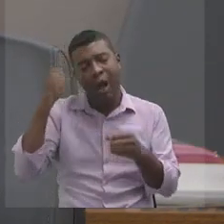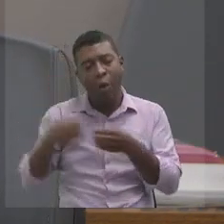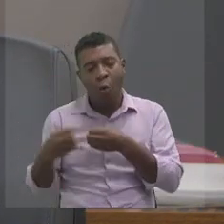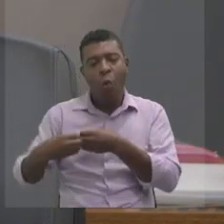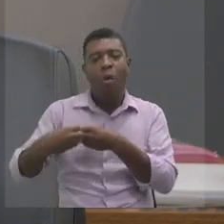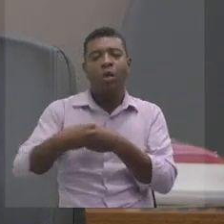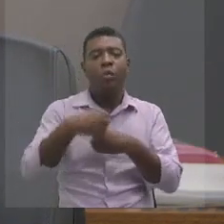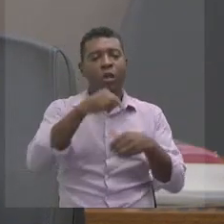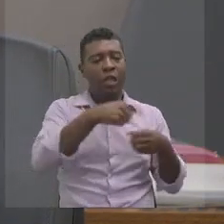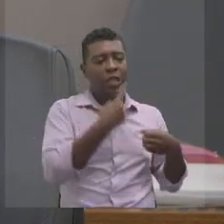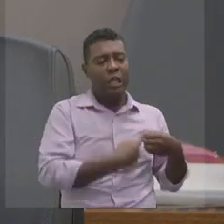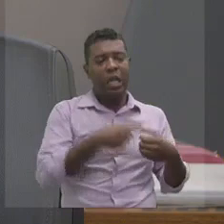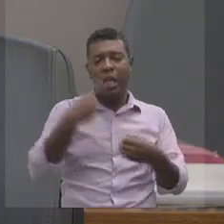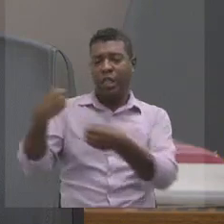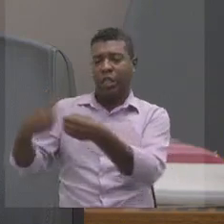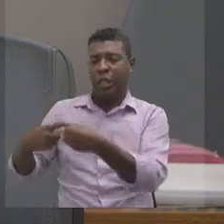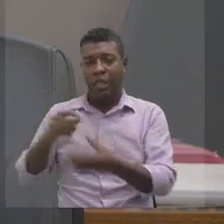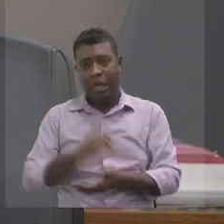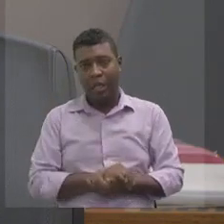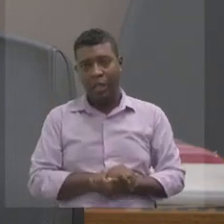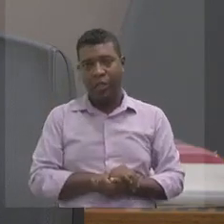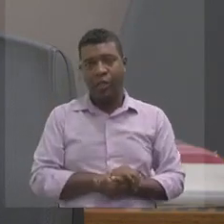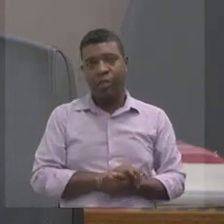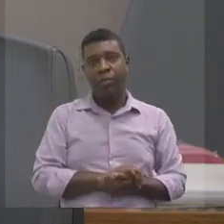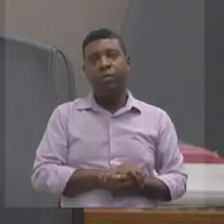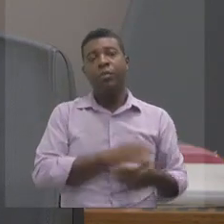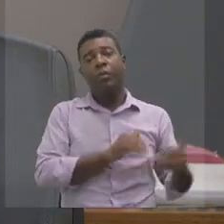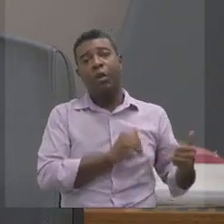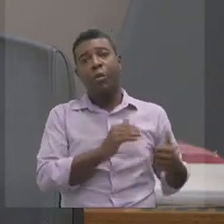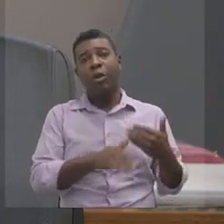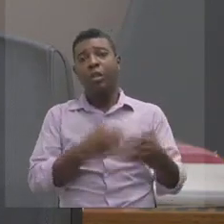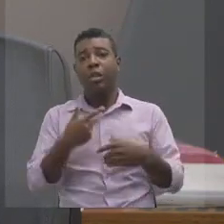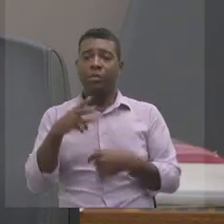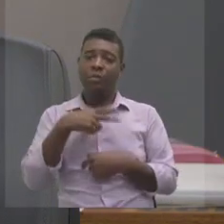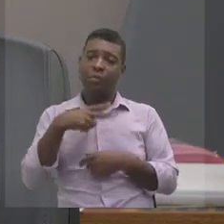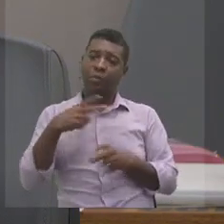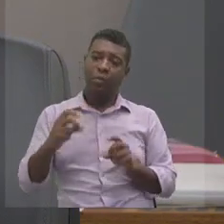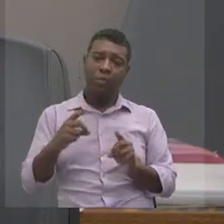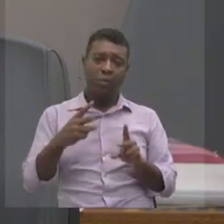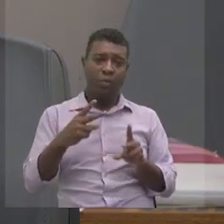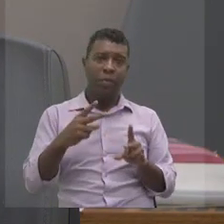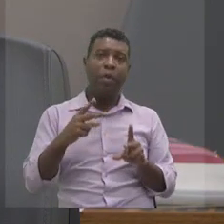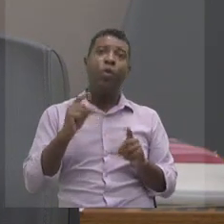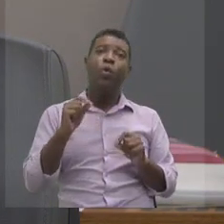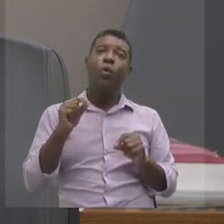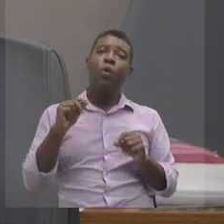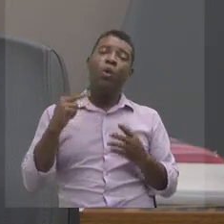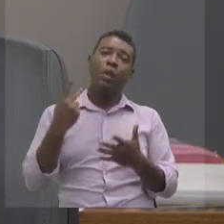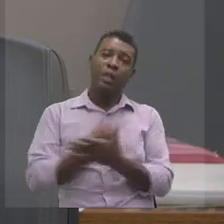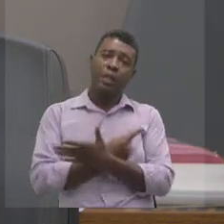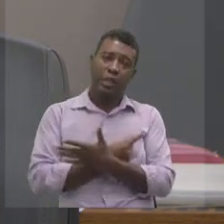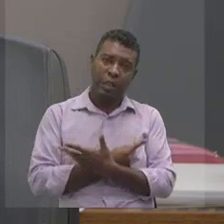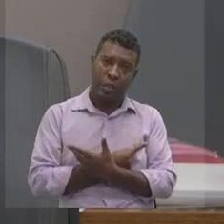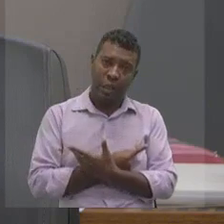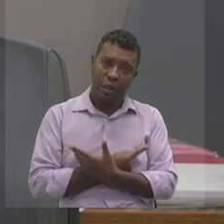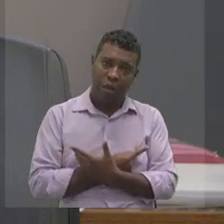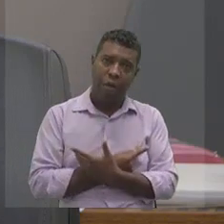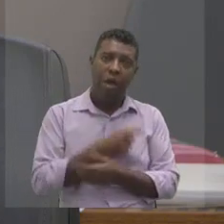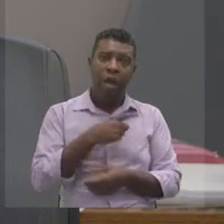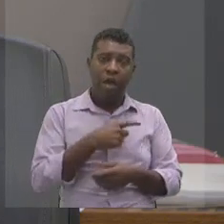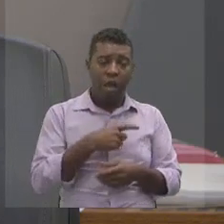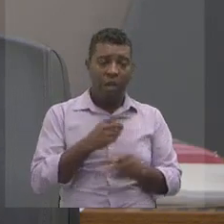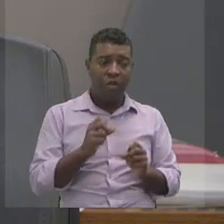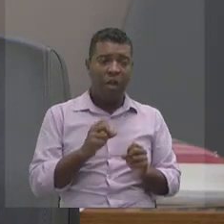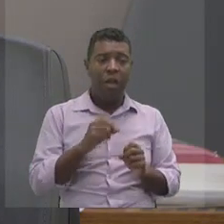em relação ao processo de privatização em si né porque aqui tem dois processos teve um processo de privatização da cbtu